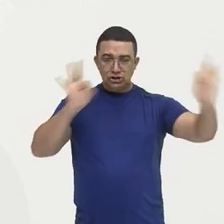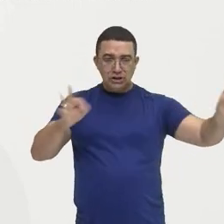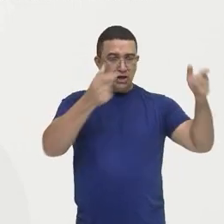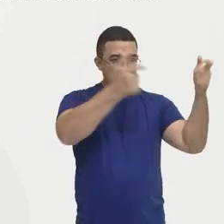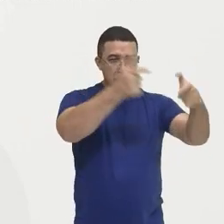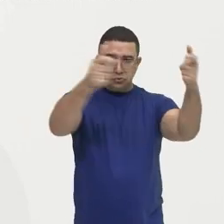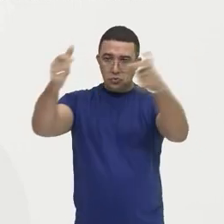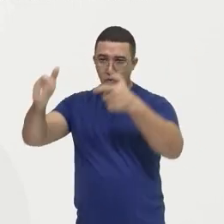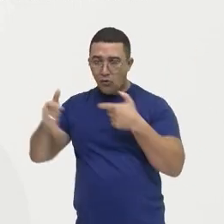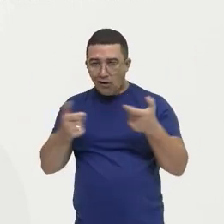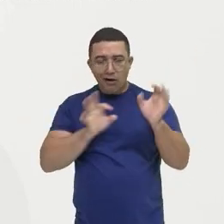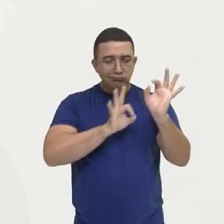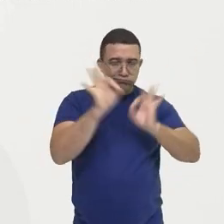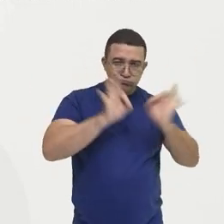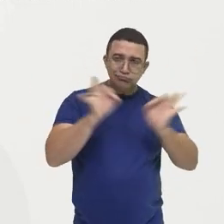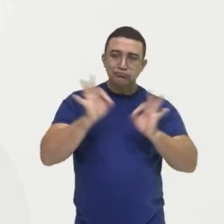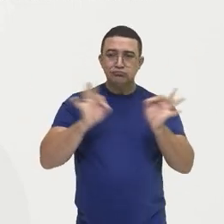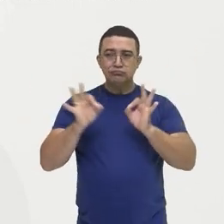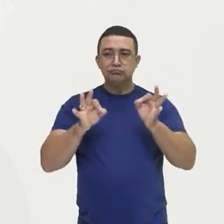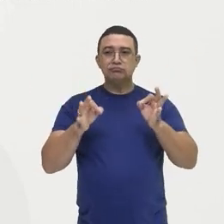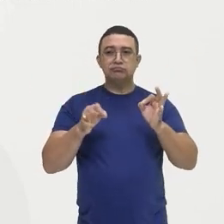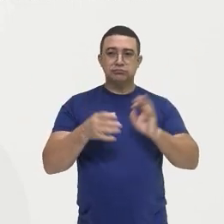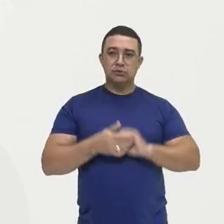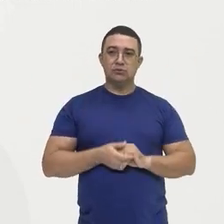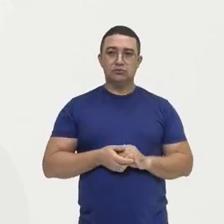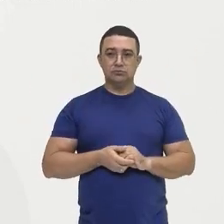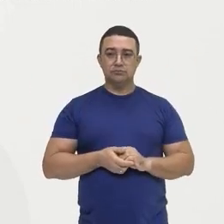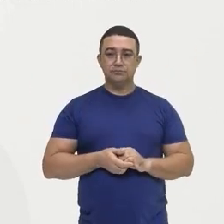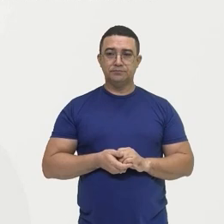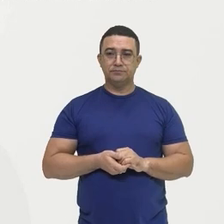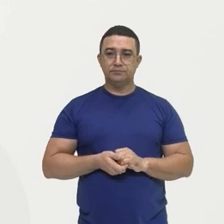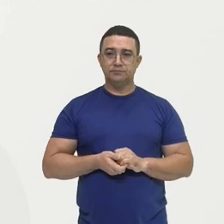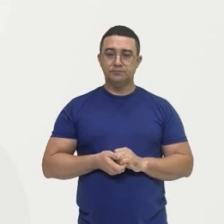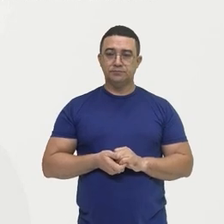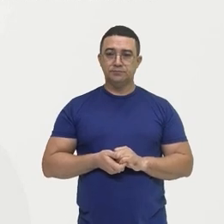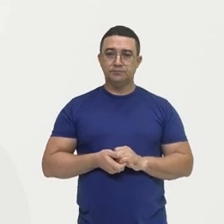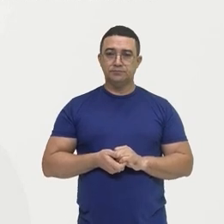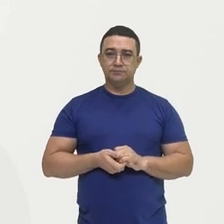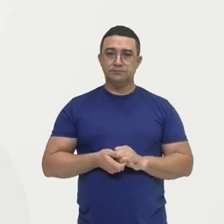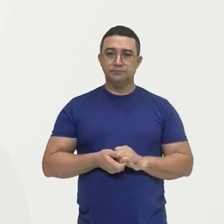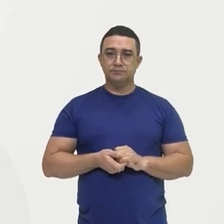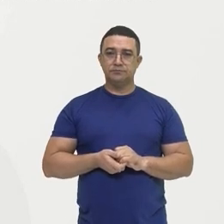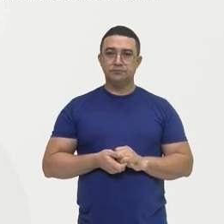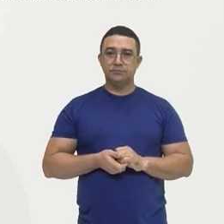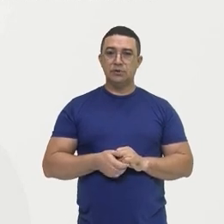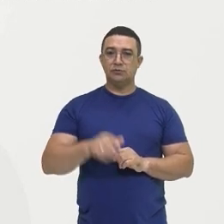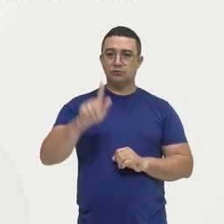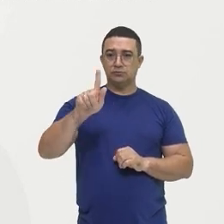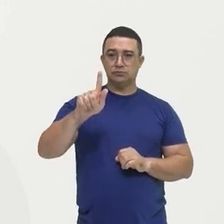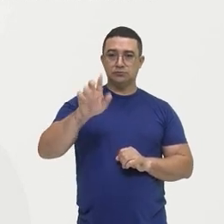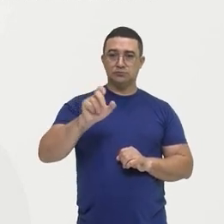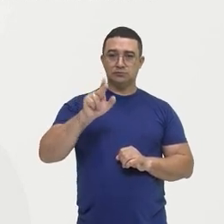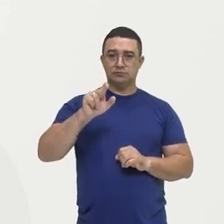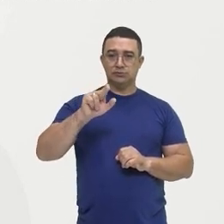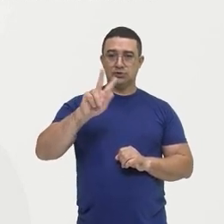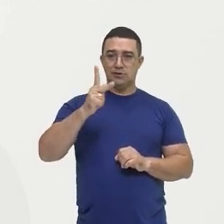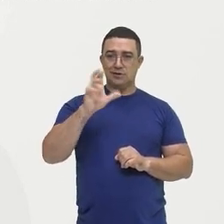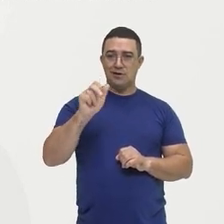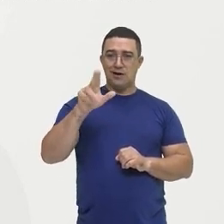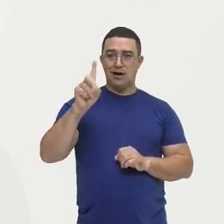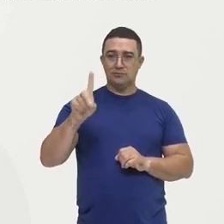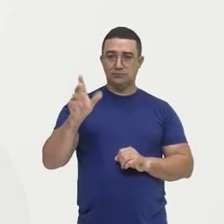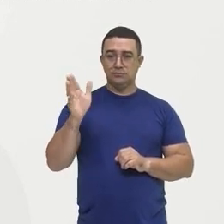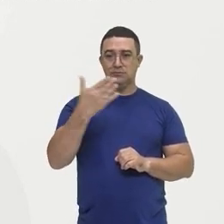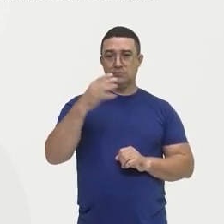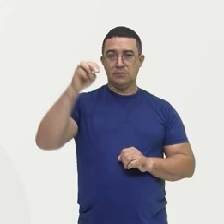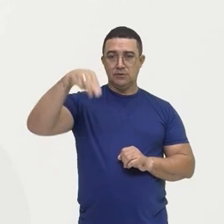para o outro, elaborar direitinho ali a escala do mapa. Então, aqui a gente tem Gerard Mercator ou Gerard